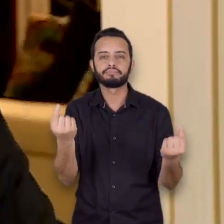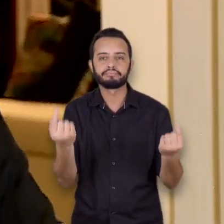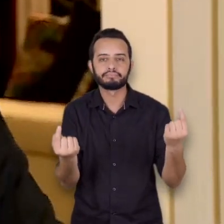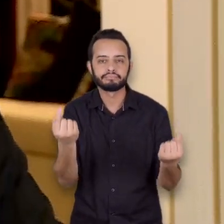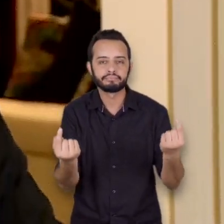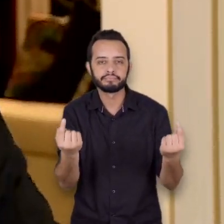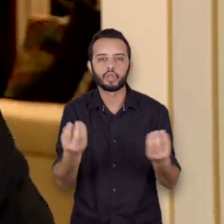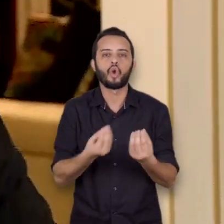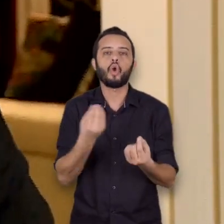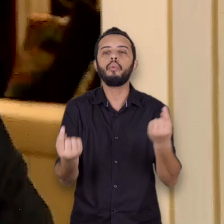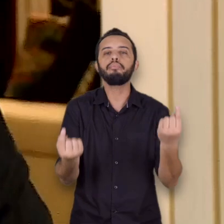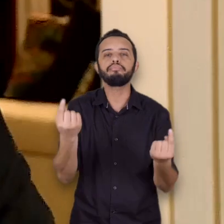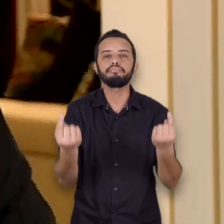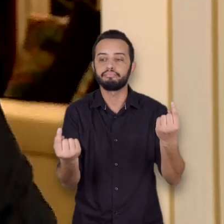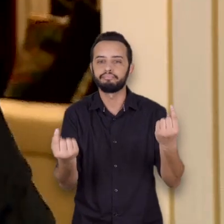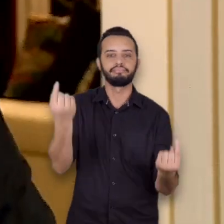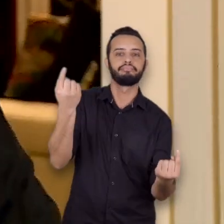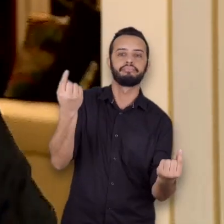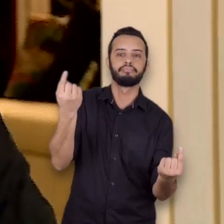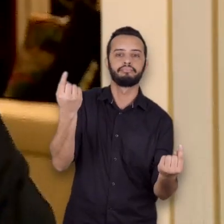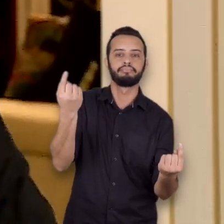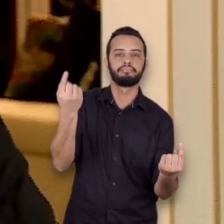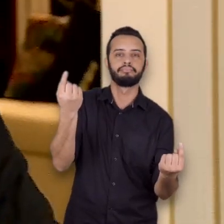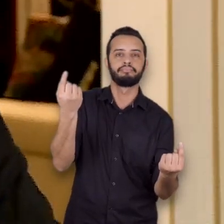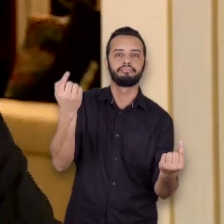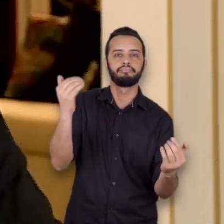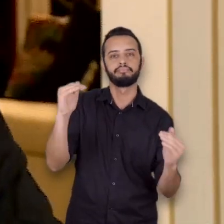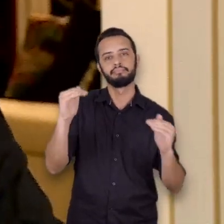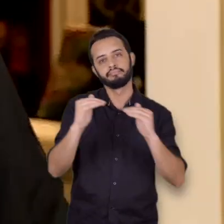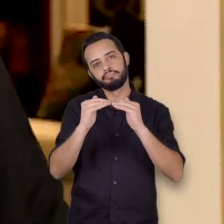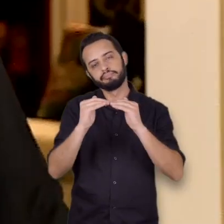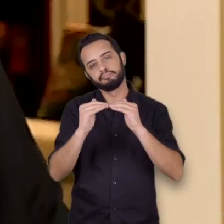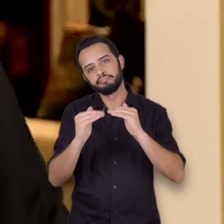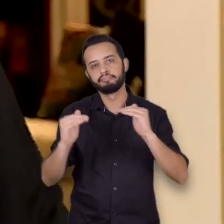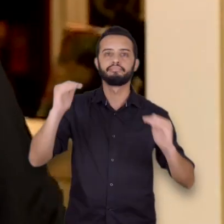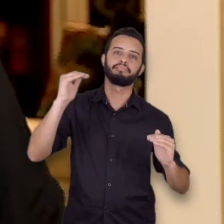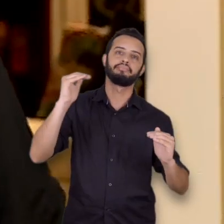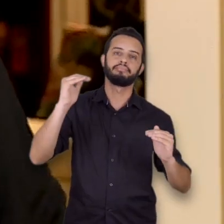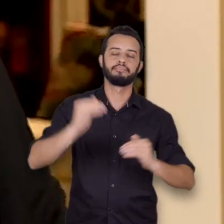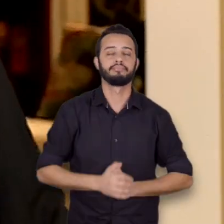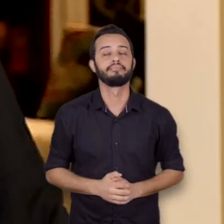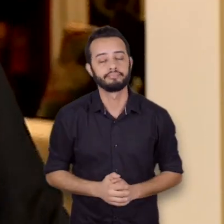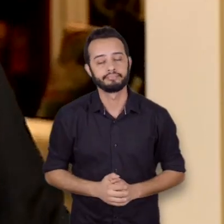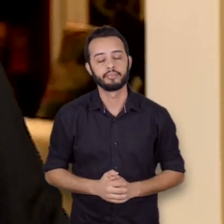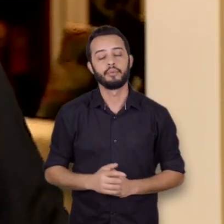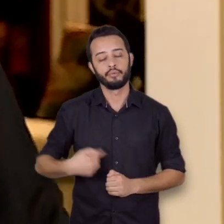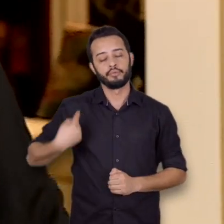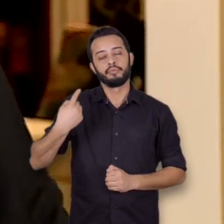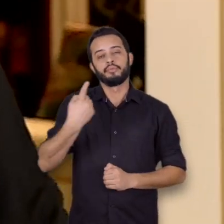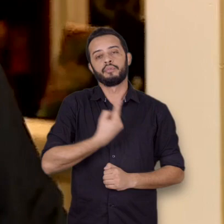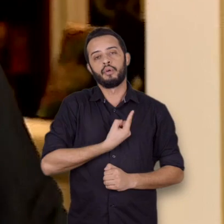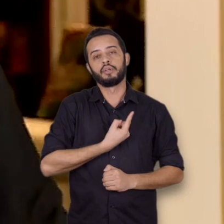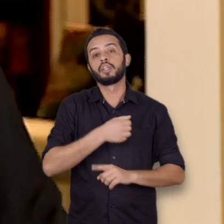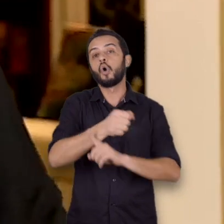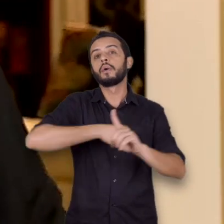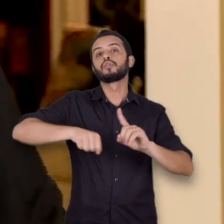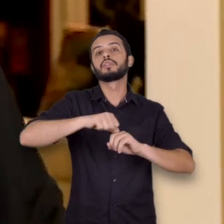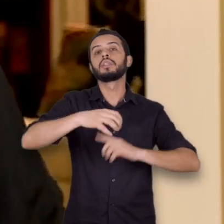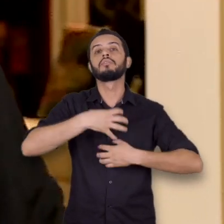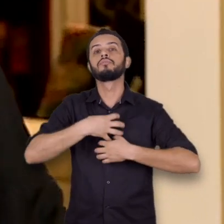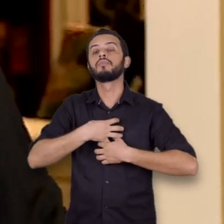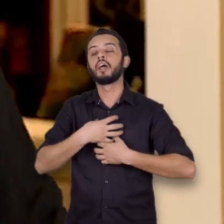Então, como ficarão esses alunos? Depende muito da nossa resposta, da resposta